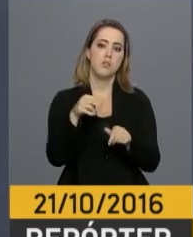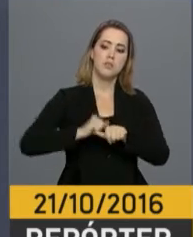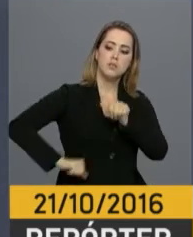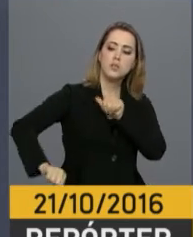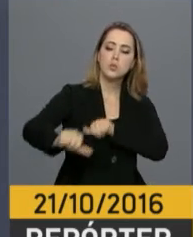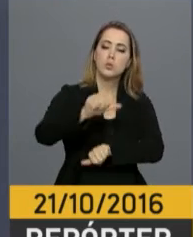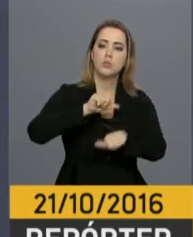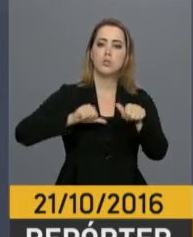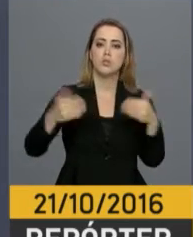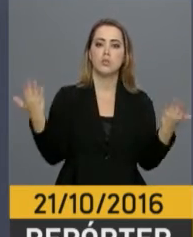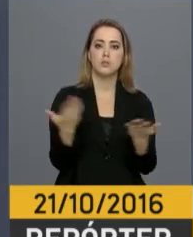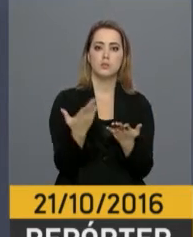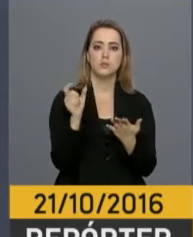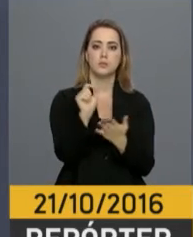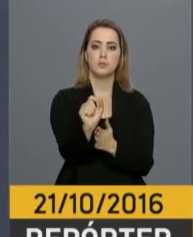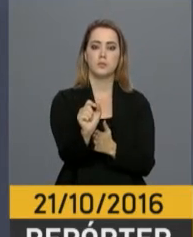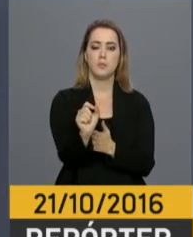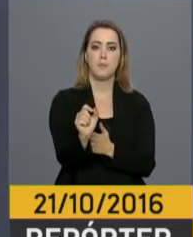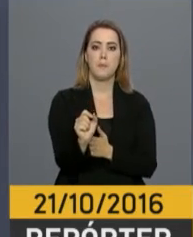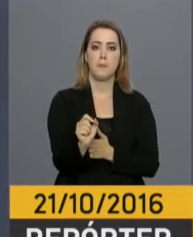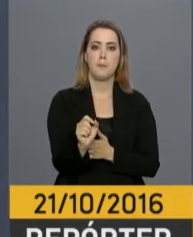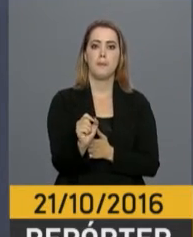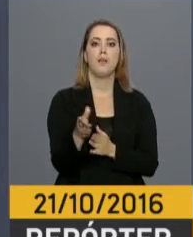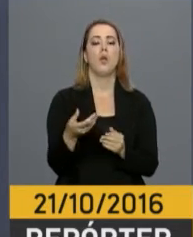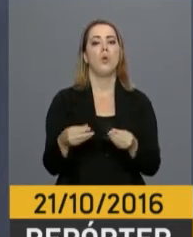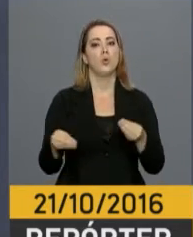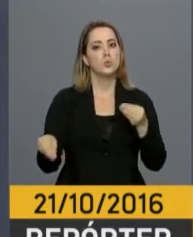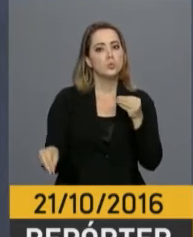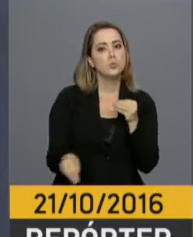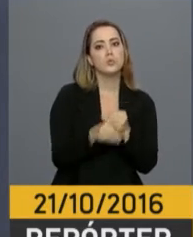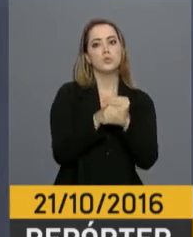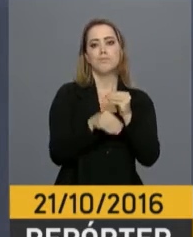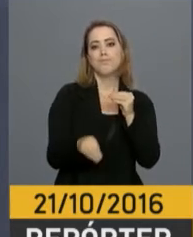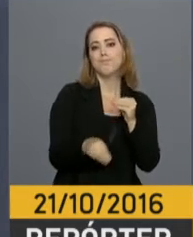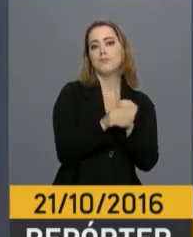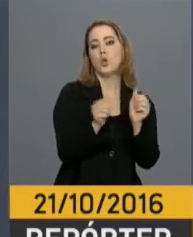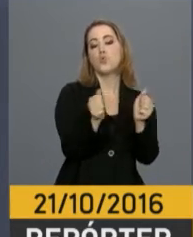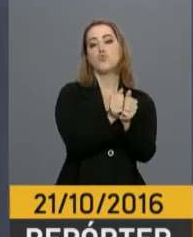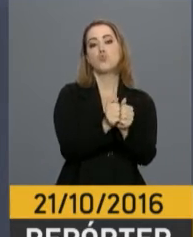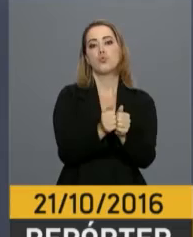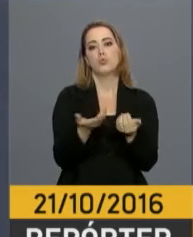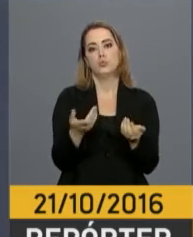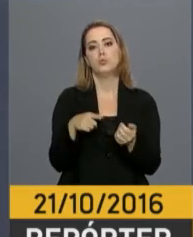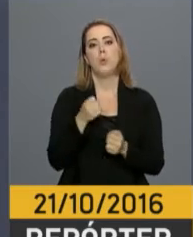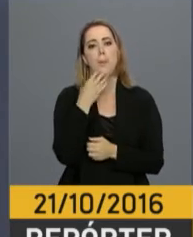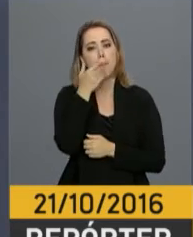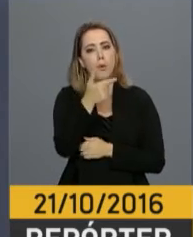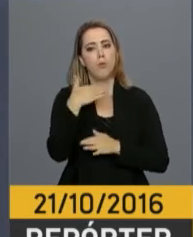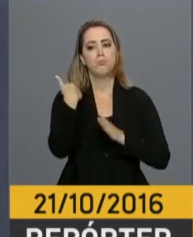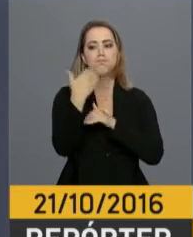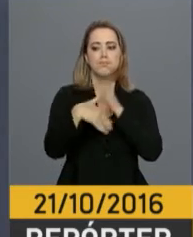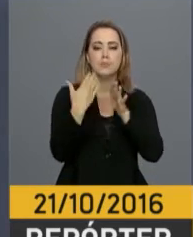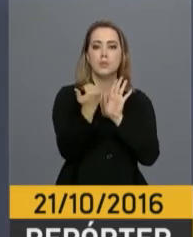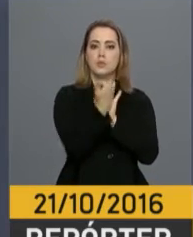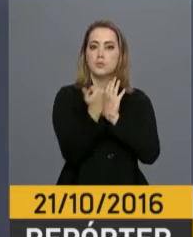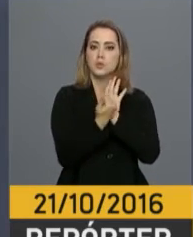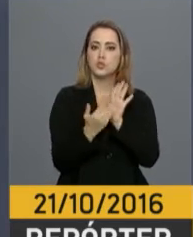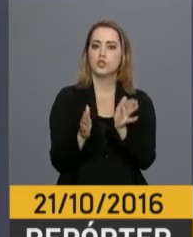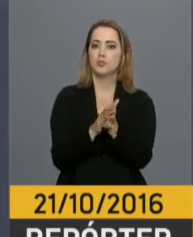troca de experiências diversas, a complementariedade é muito importante e leva a bons projetos como esse.